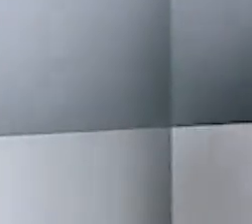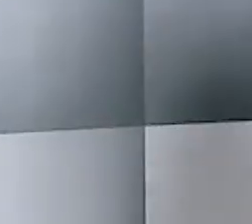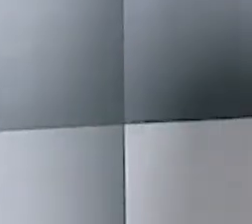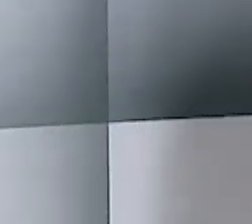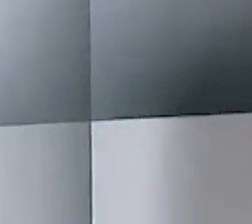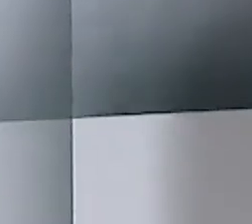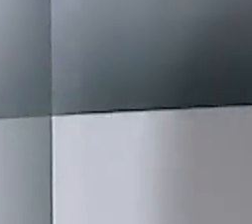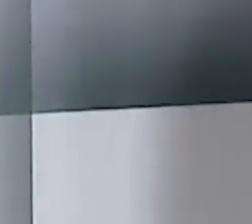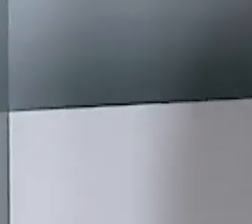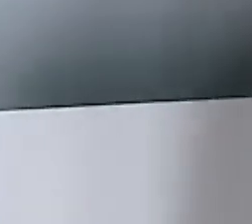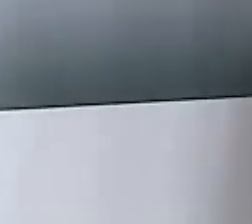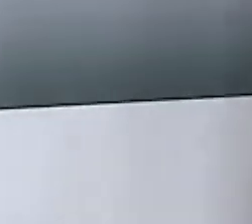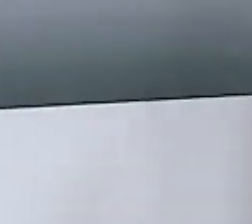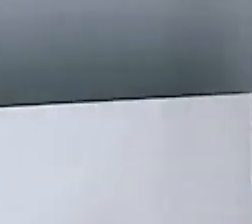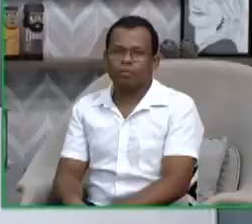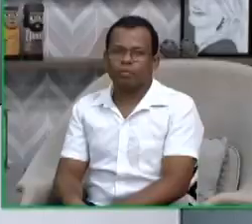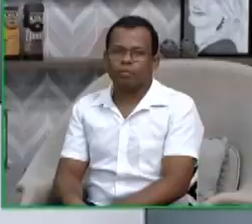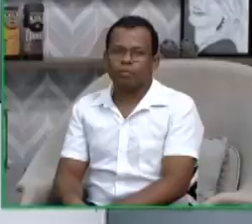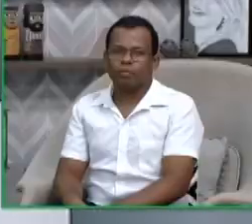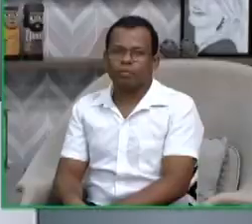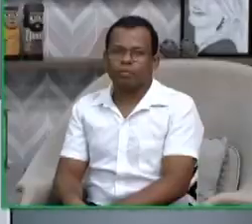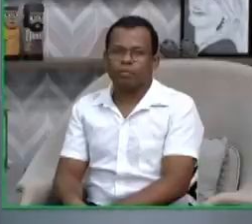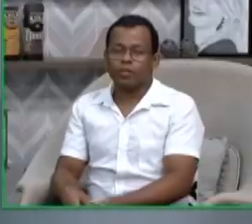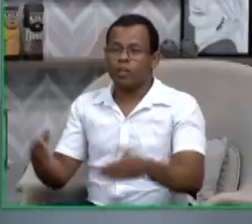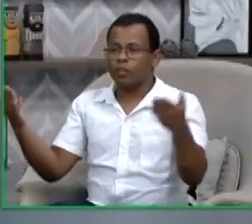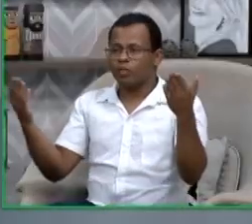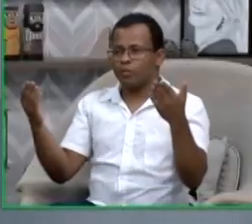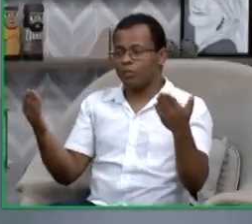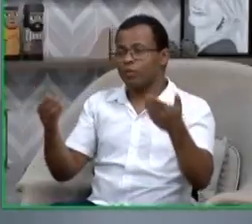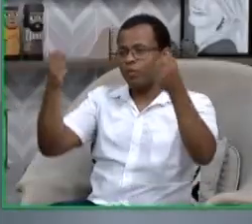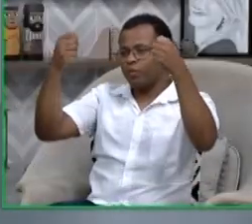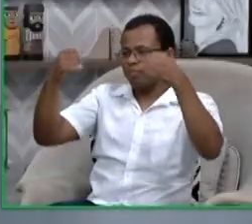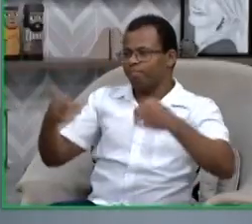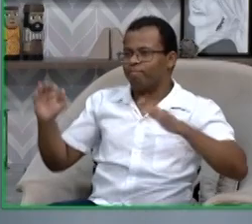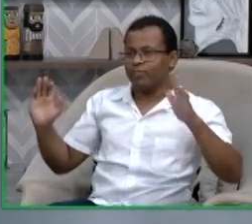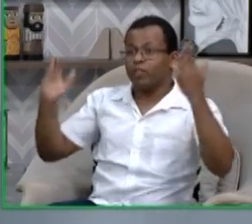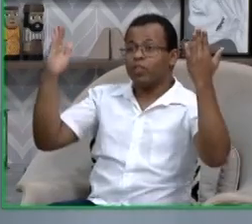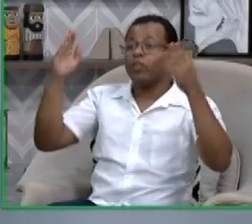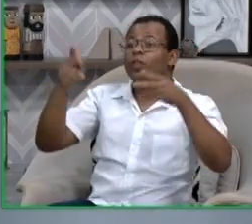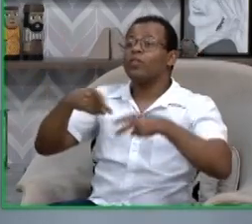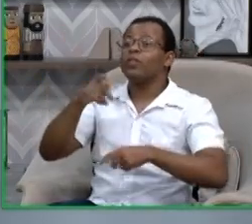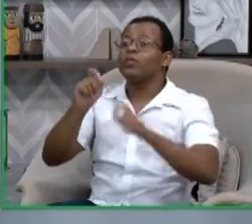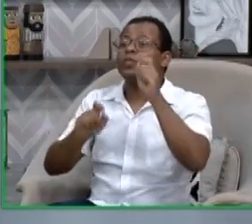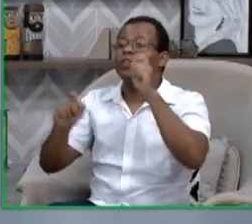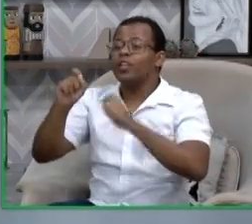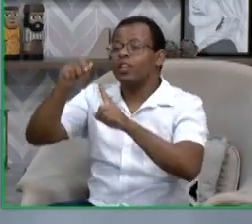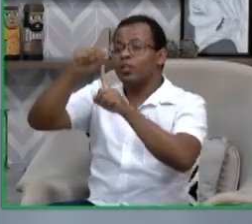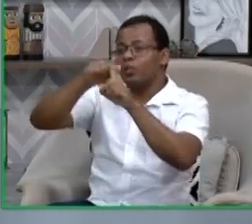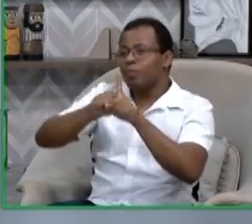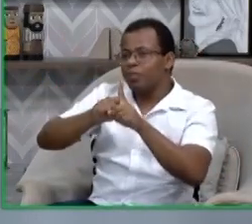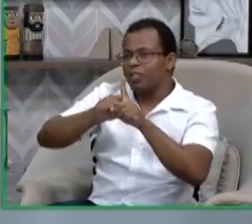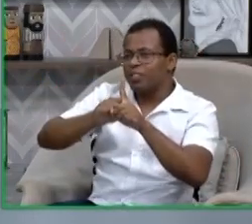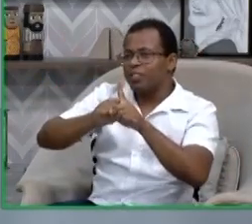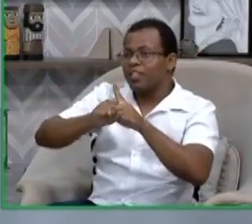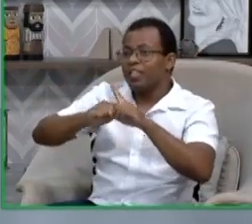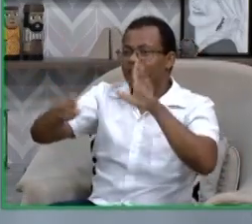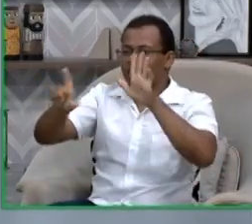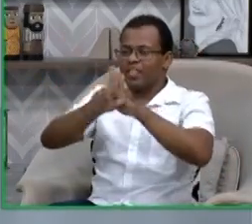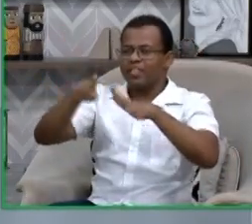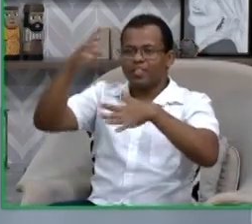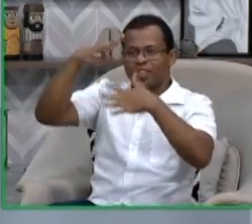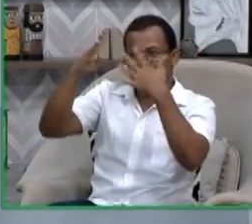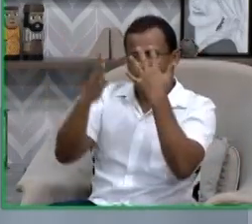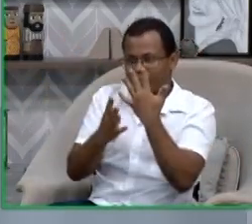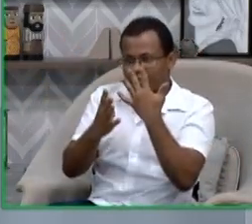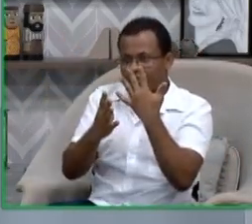Presta atenção porque a gente vai começar falando de uma comemoração, é isso mesmo. Estamos falando do mês em que a Lei da Língua Brasileira